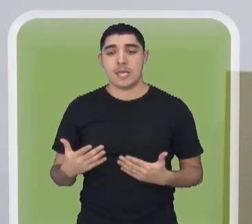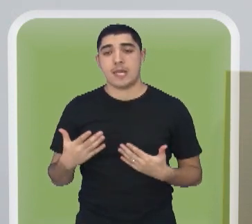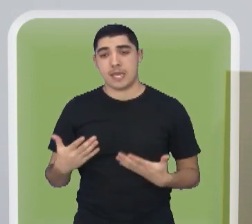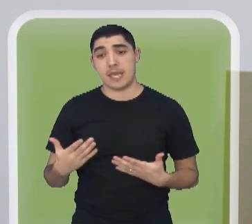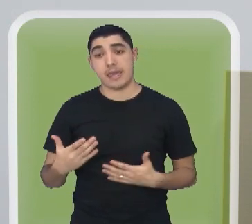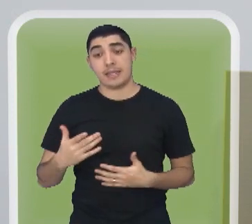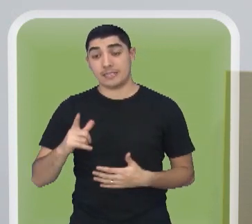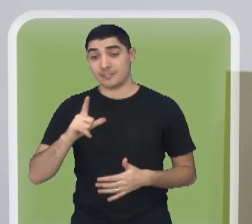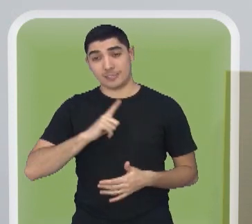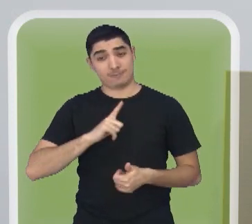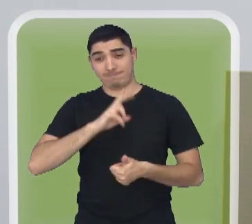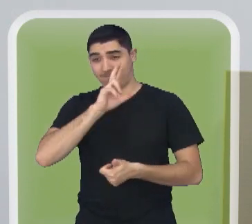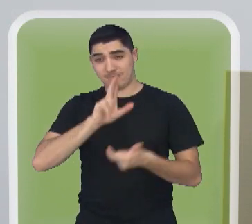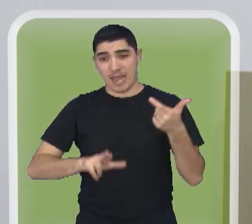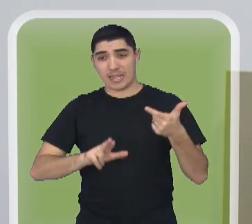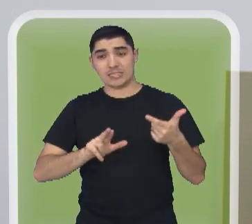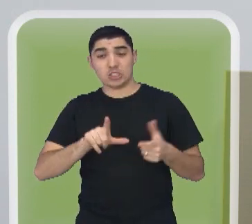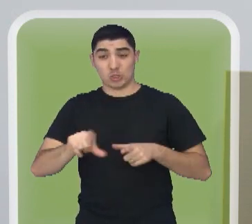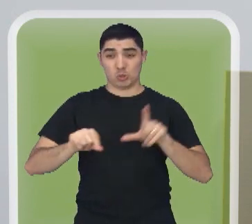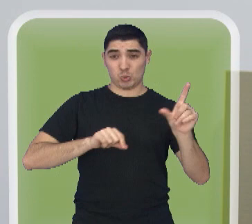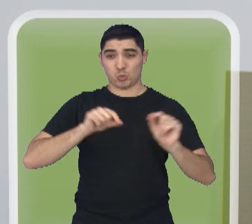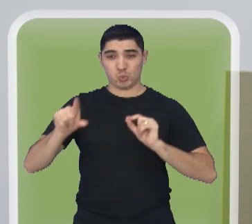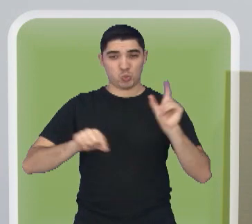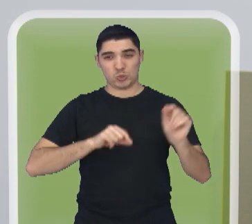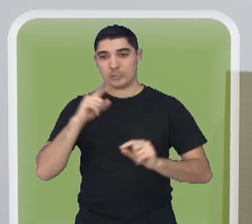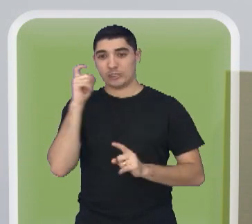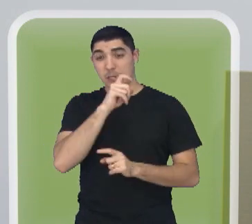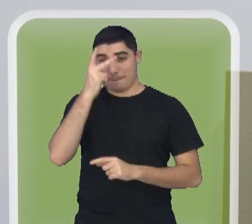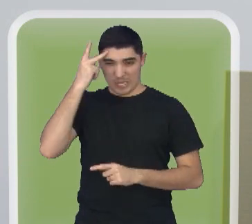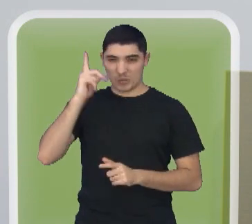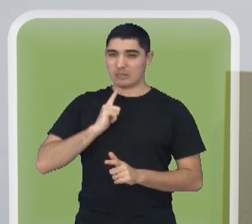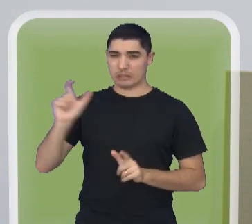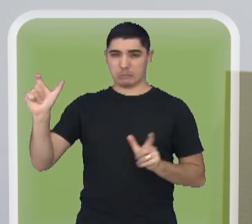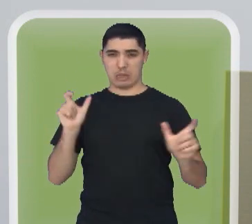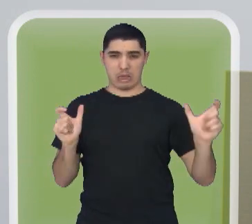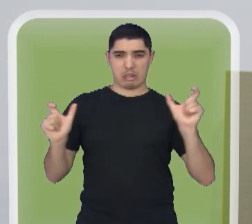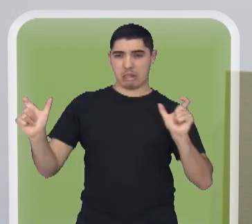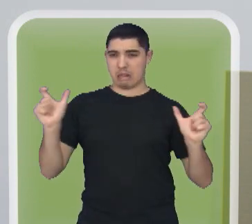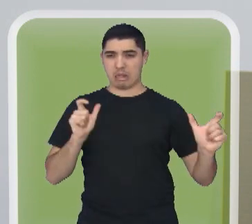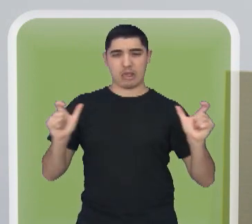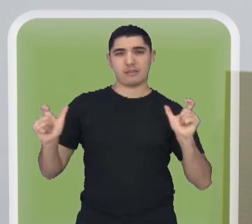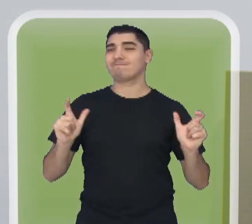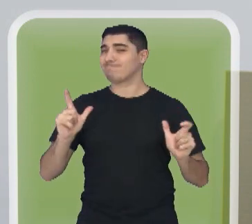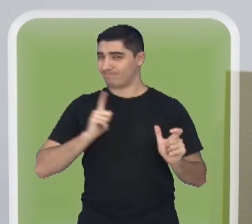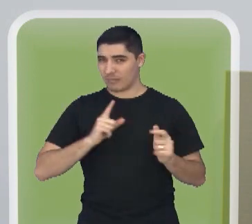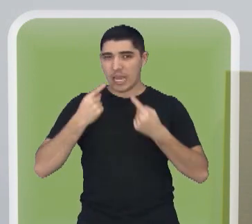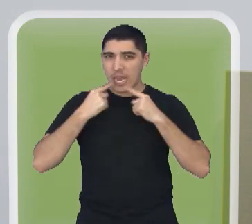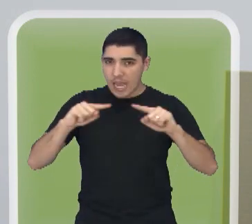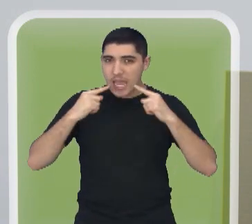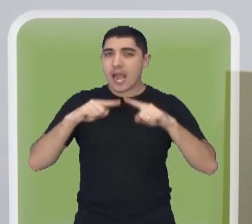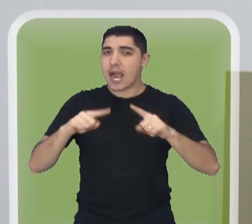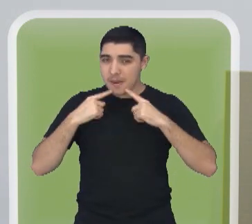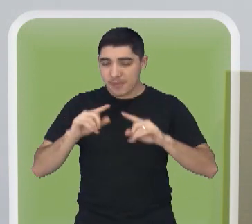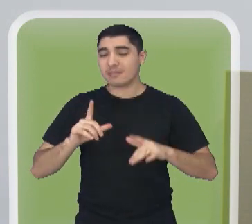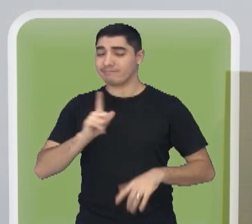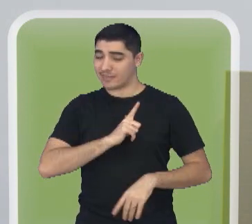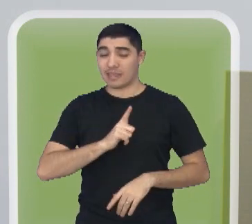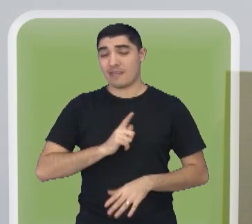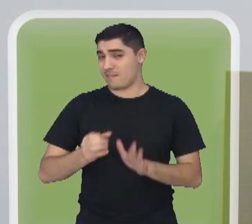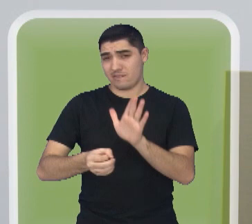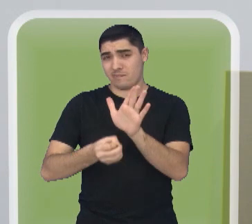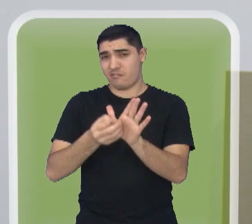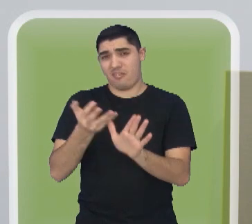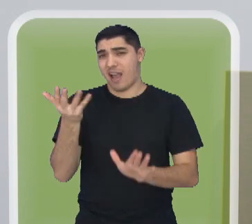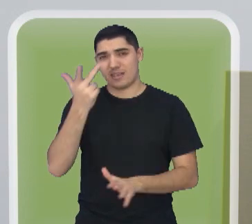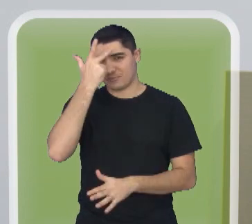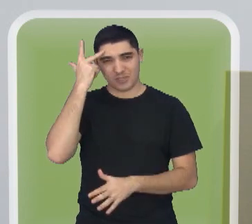muitas decisões são difíceis de tomar, tem crítica para todo lado, porque falar antes também, né? A gente sabe que às